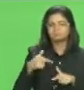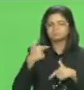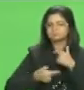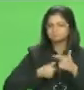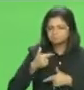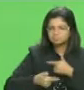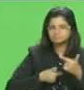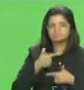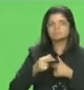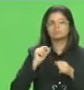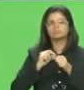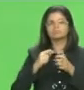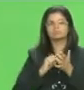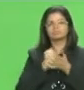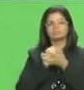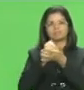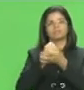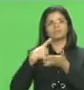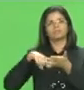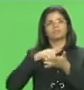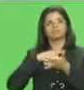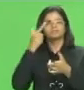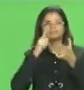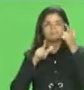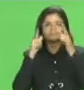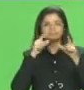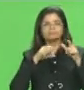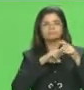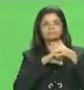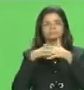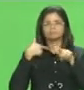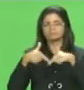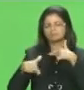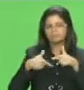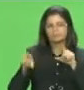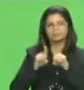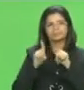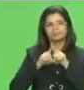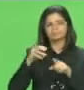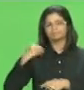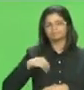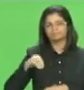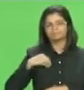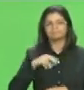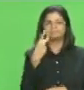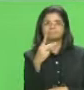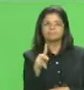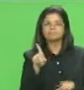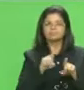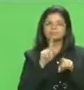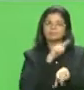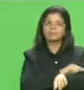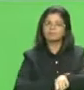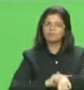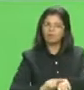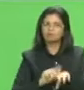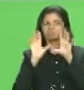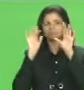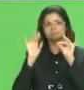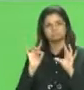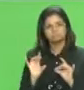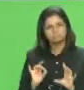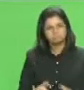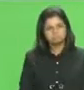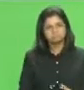incansável para garantir o seu emprego, para garantir a sua renda, para garantir uma educação de qualidade,